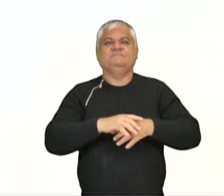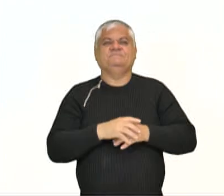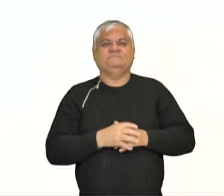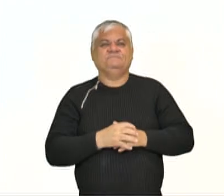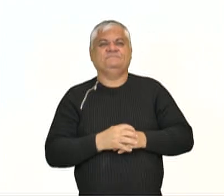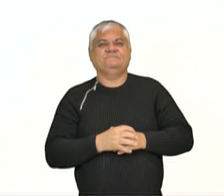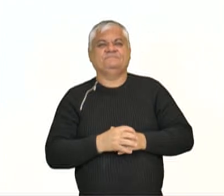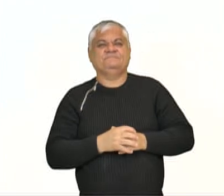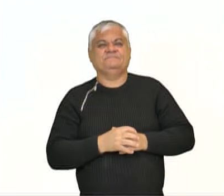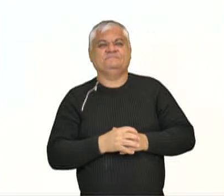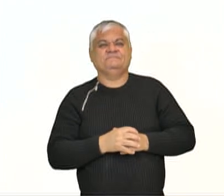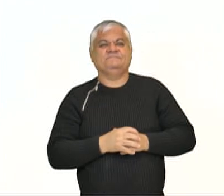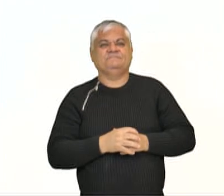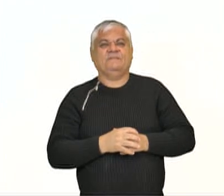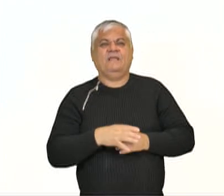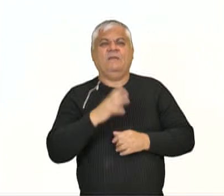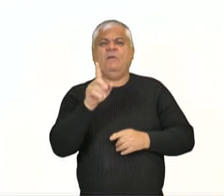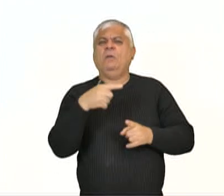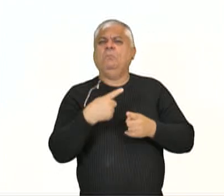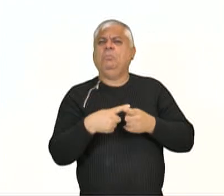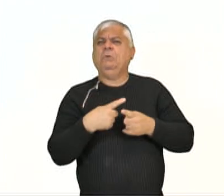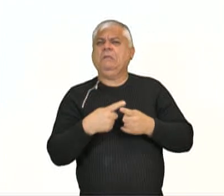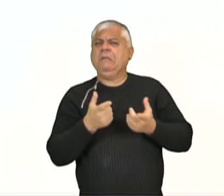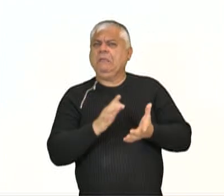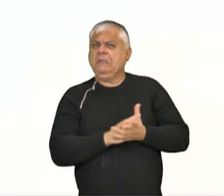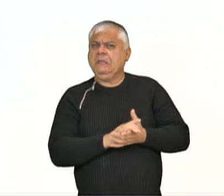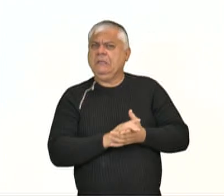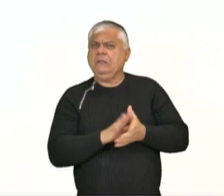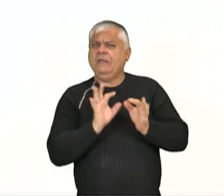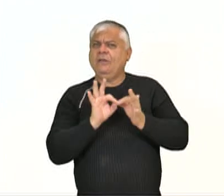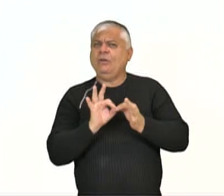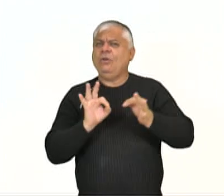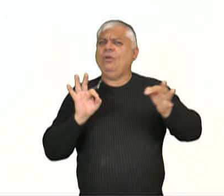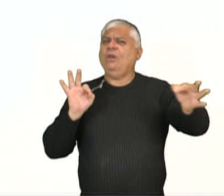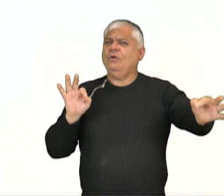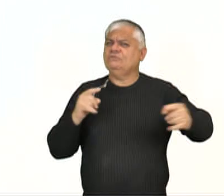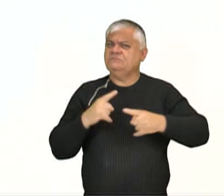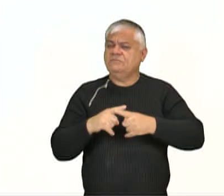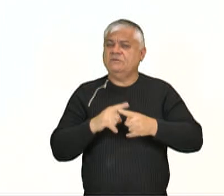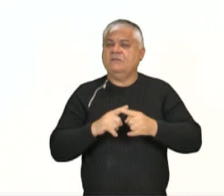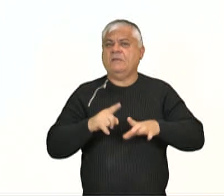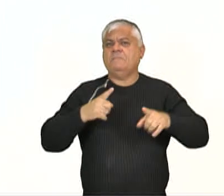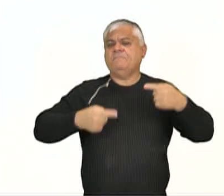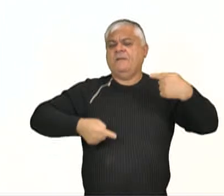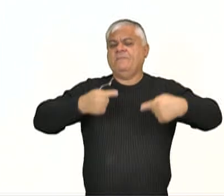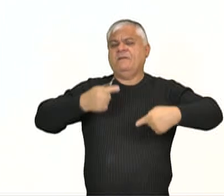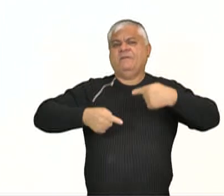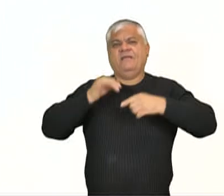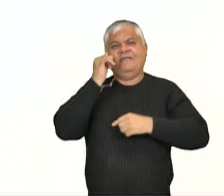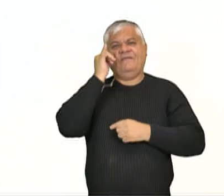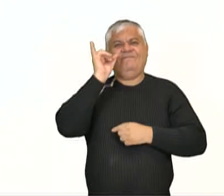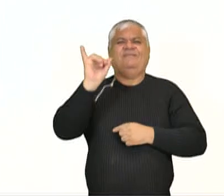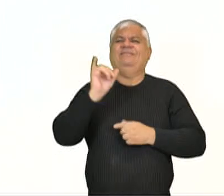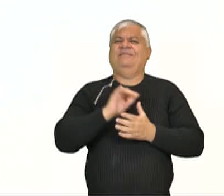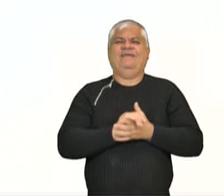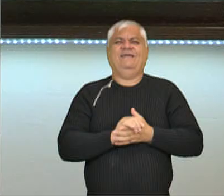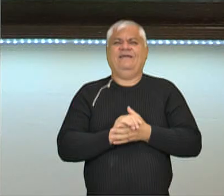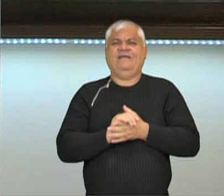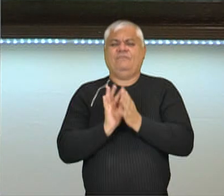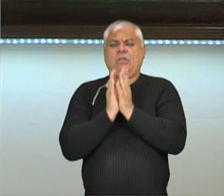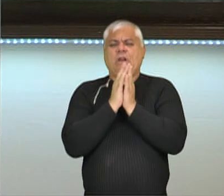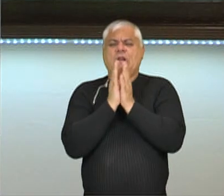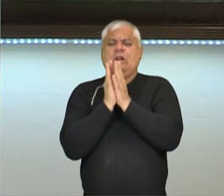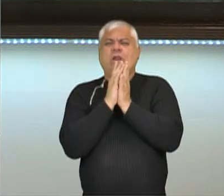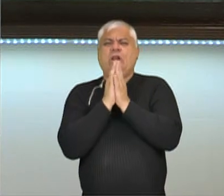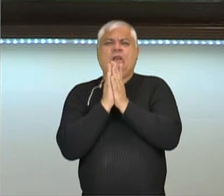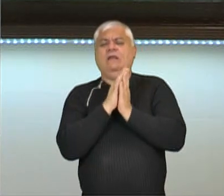Para longe da planta mãe. Mas por que isso, professora? Para que não haja competição. Competição, isso.